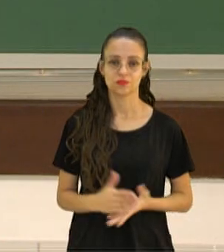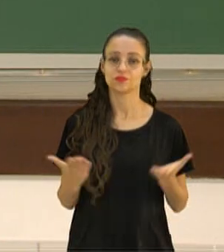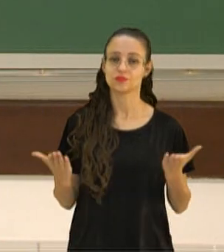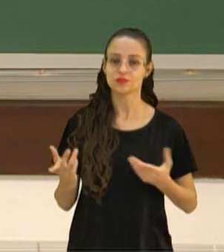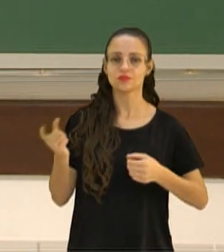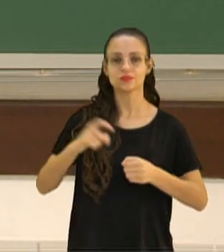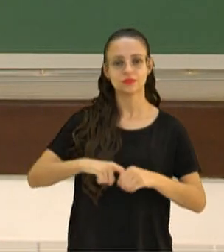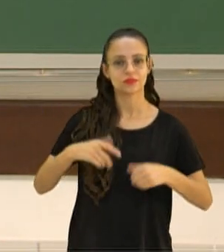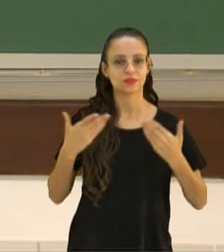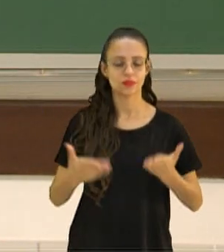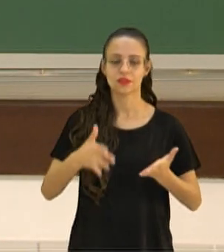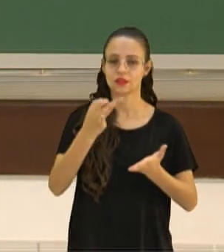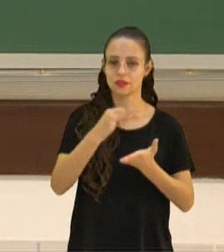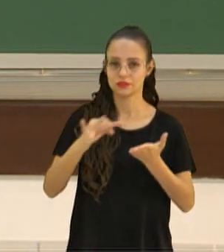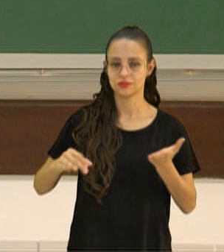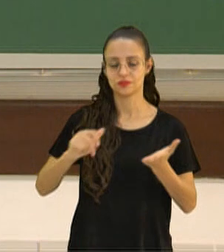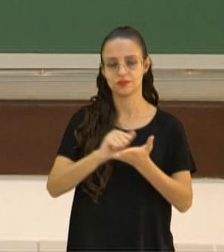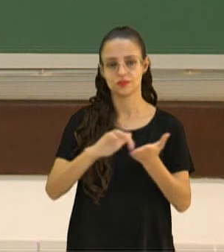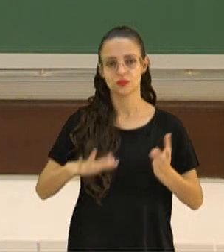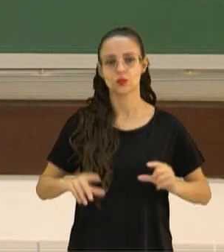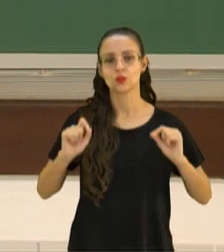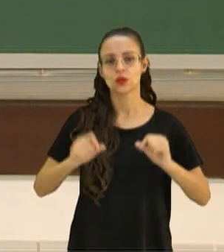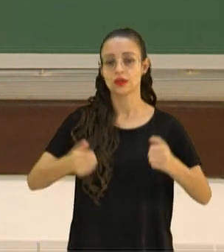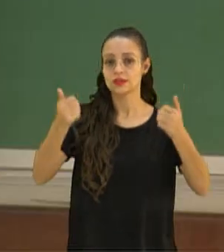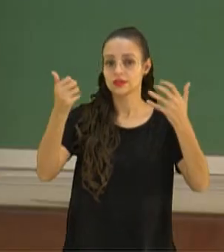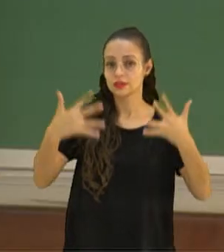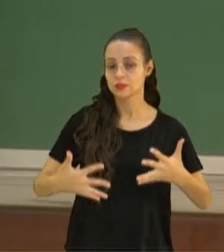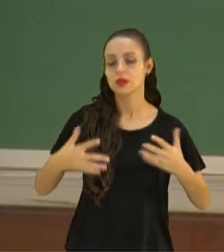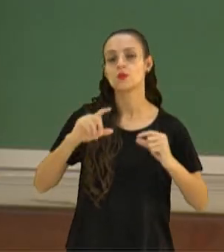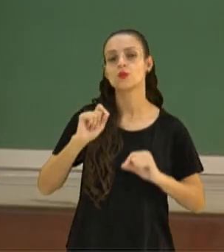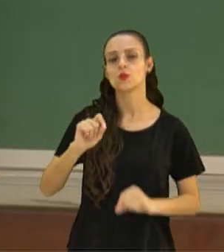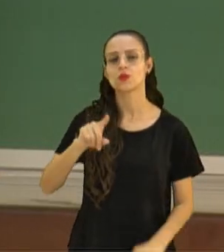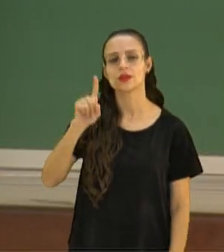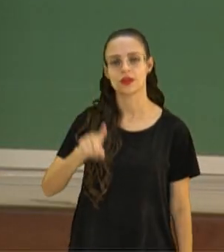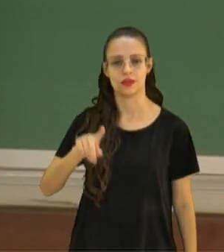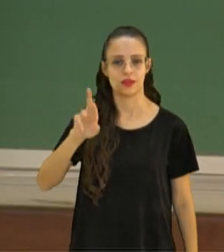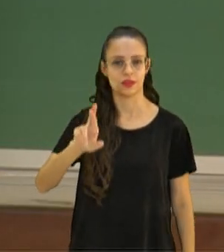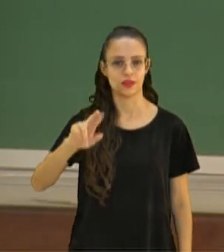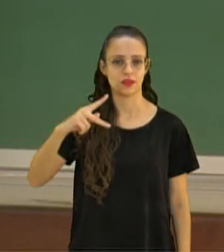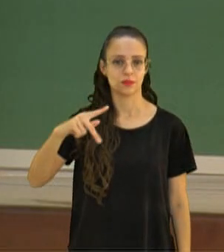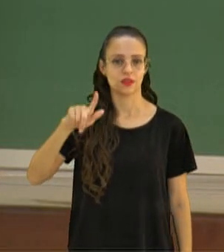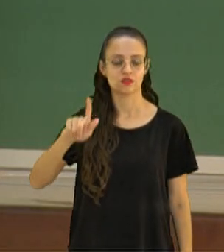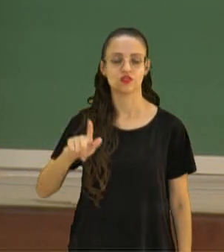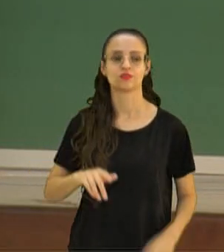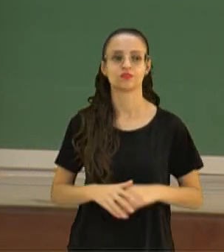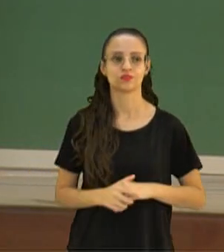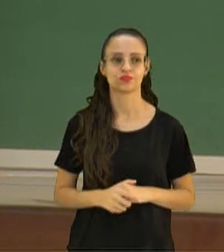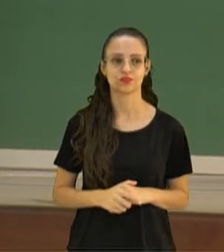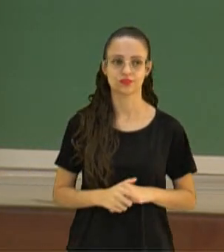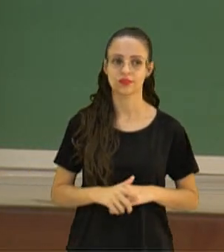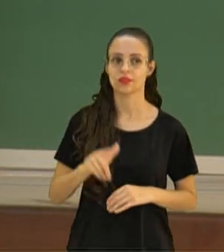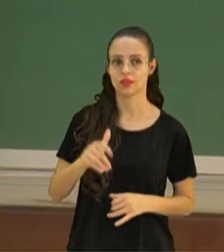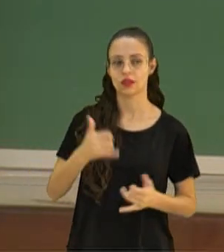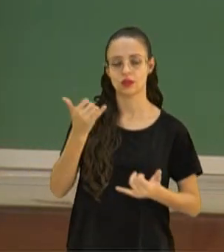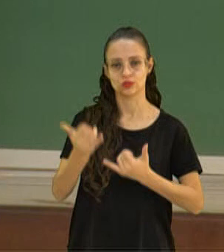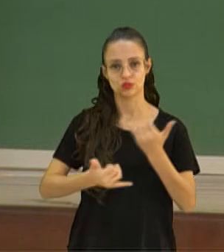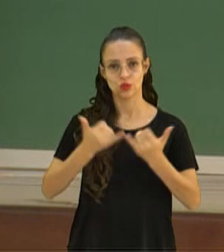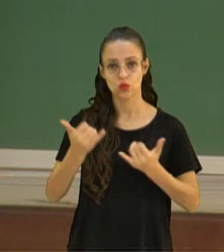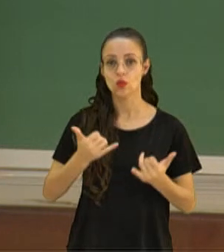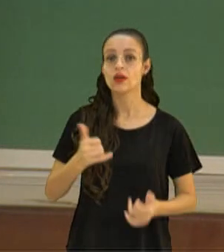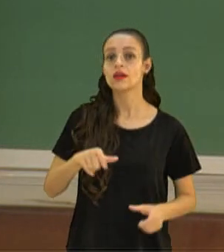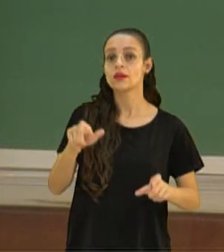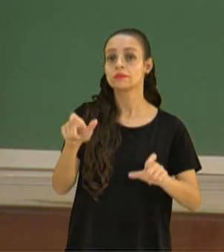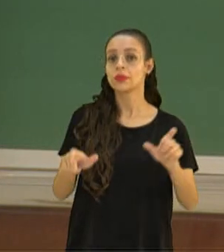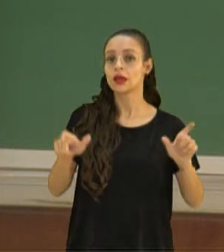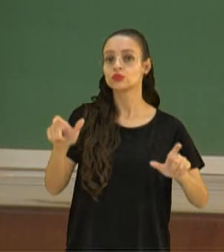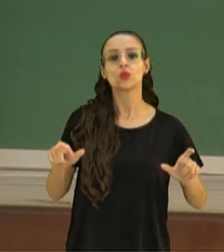Retornamos então, pessoal, para corrigir o exercício, né, que era a definição de RPG. Então você define como sendo um jogo no qual as